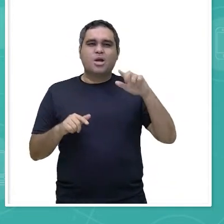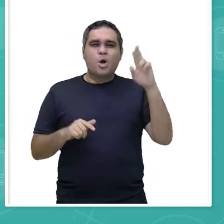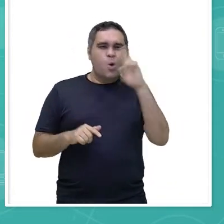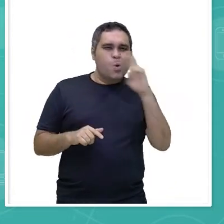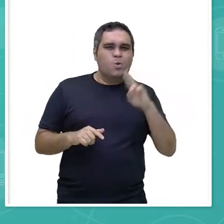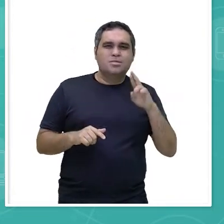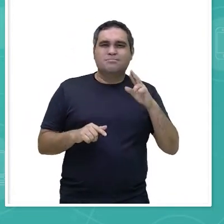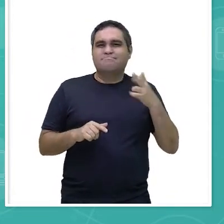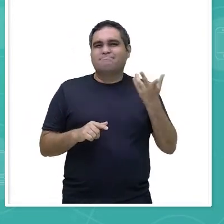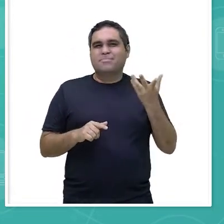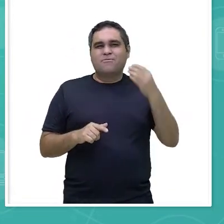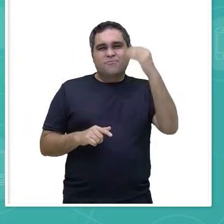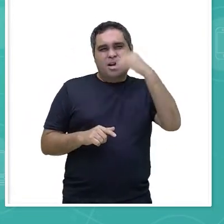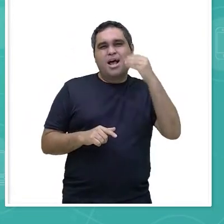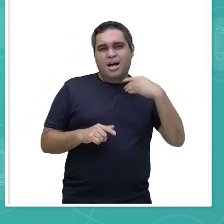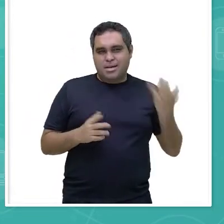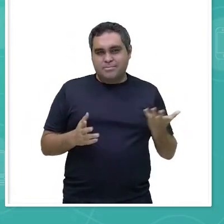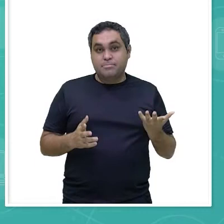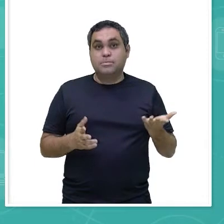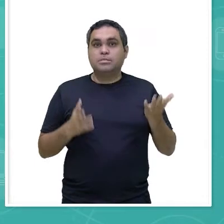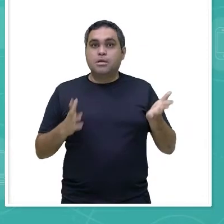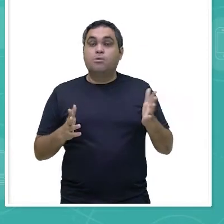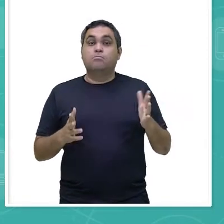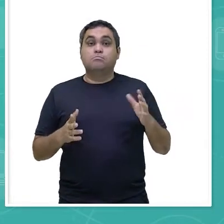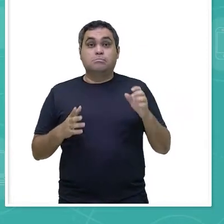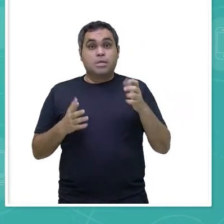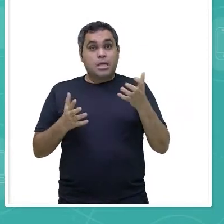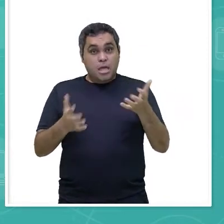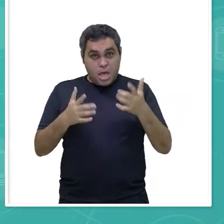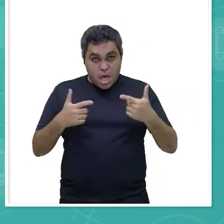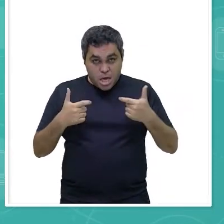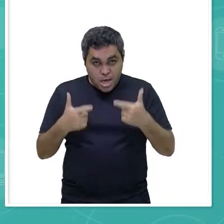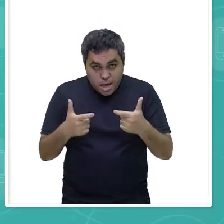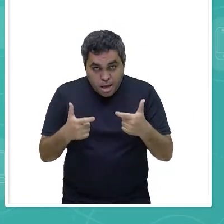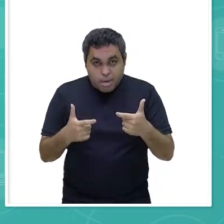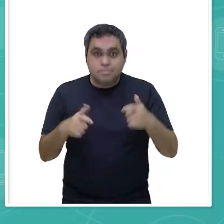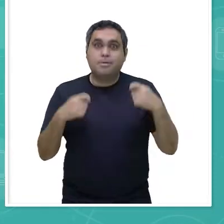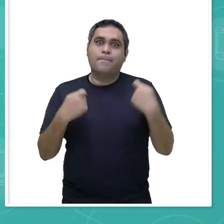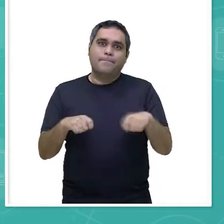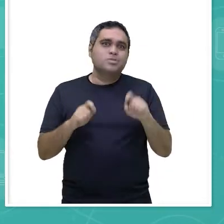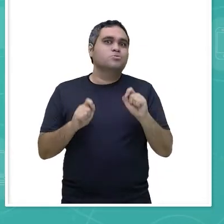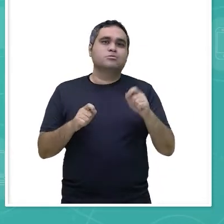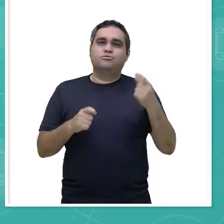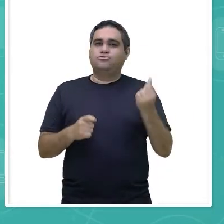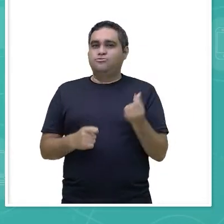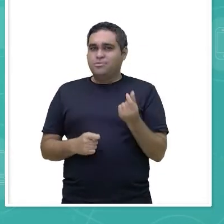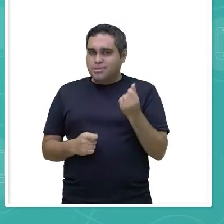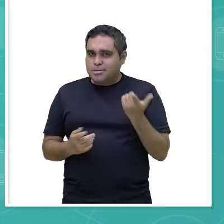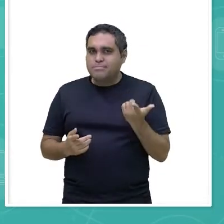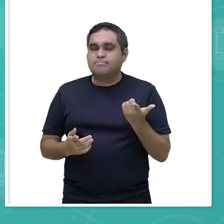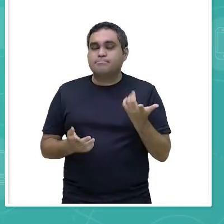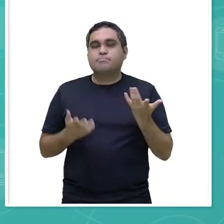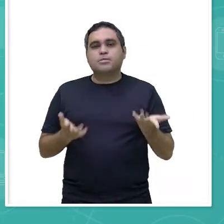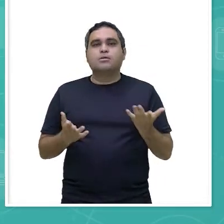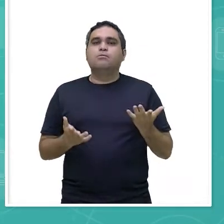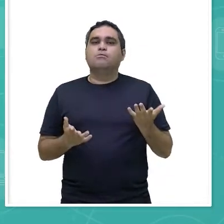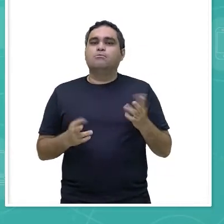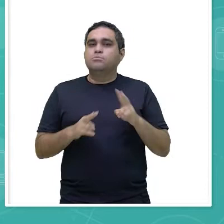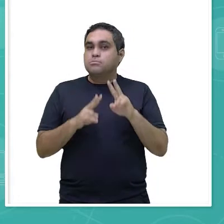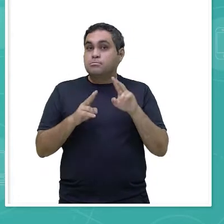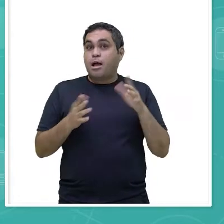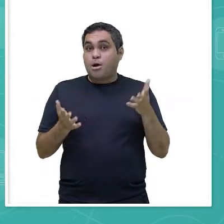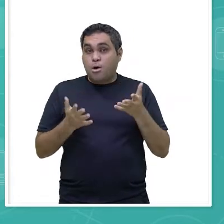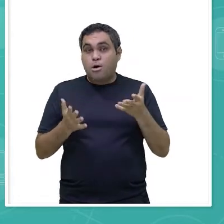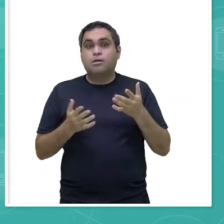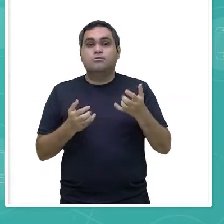se manter numa guerra, não é, gente? É necessário o quê? Ter dinheiro para isso. E é disso que nós vamos falar agora. O que aconteceu